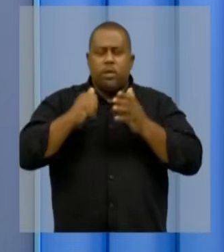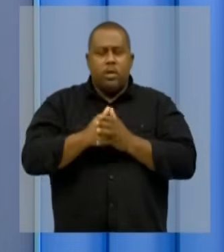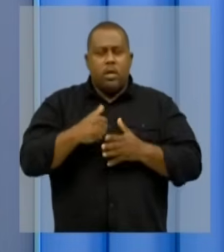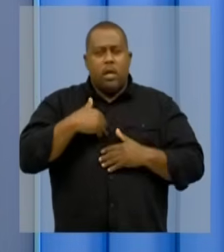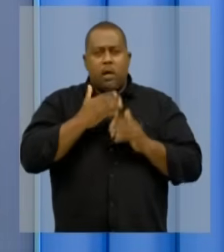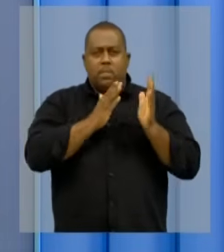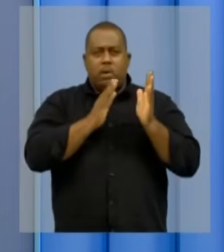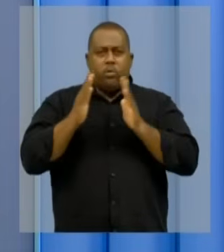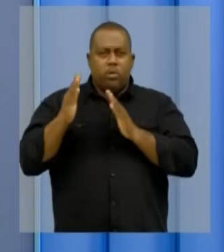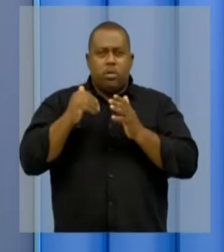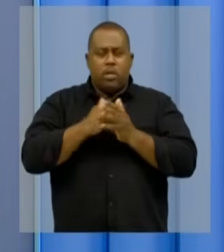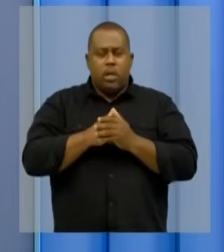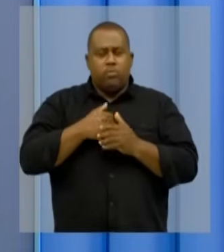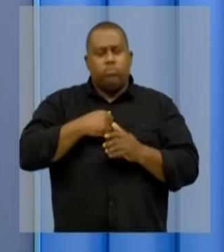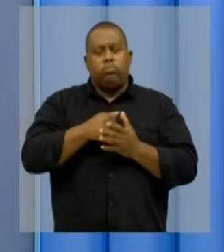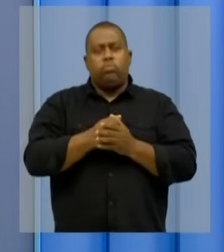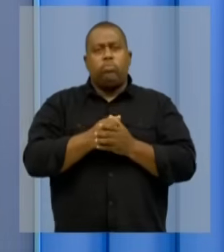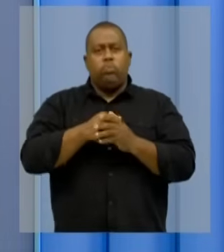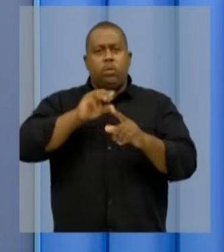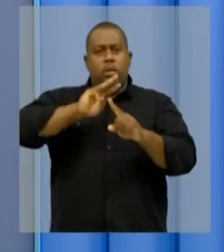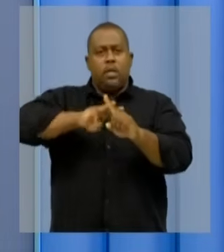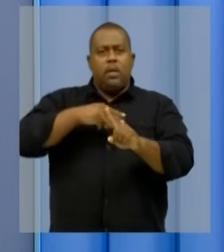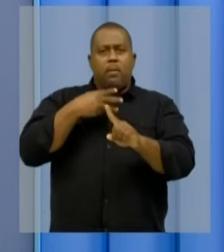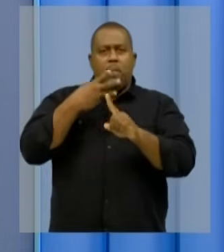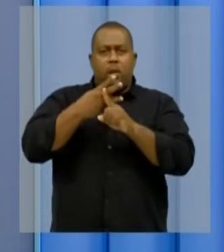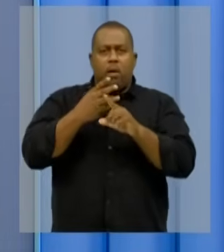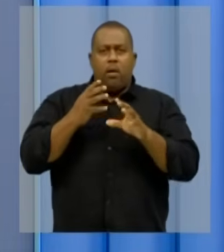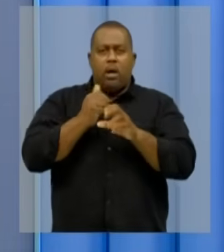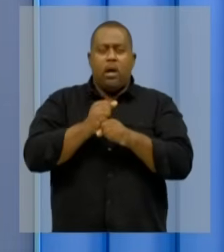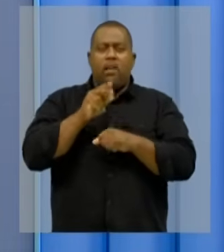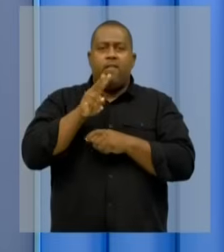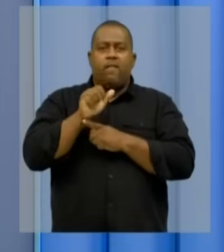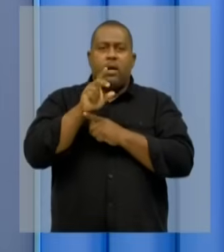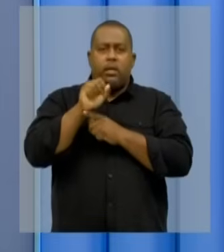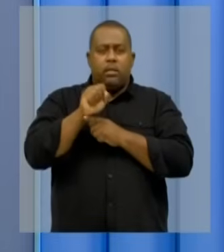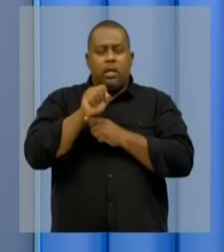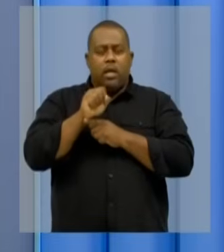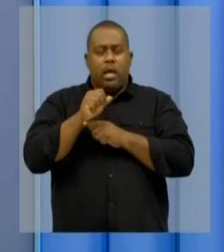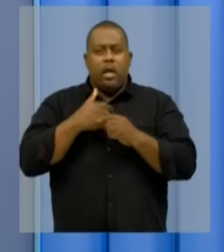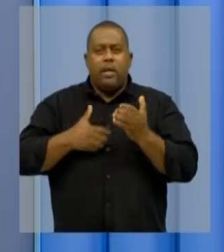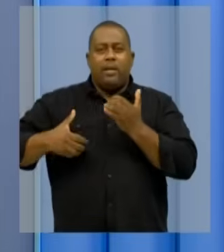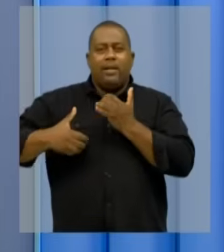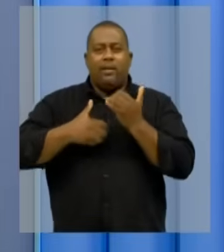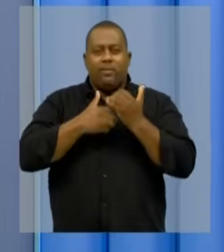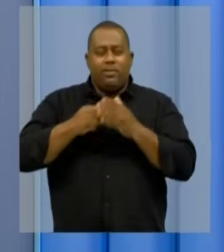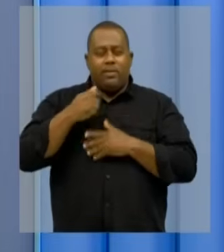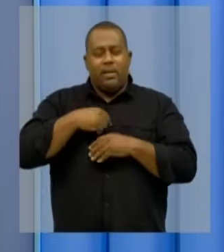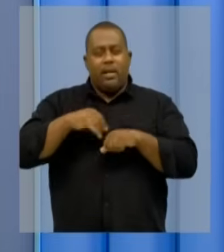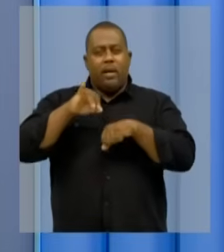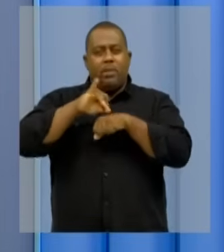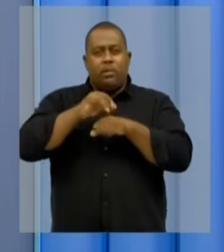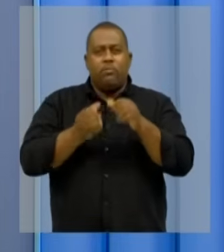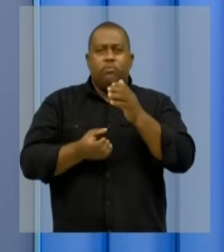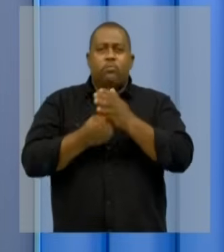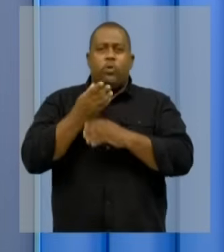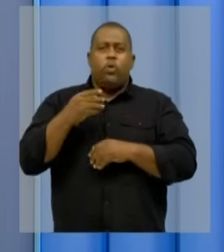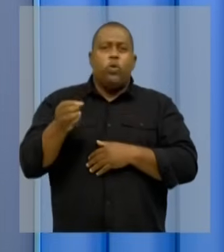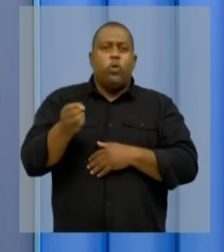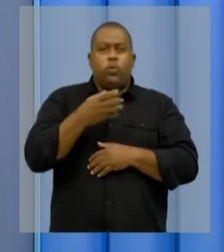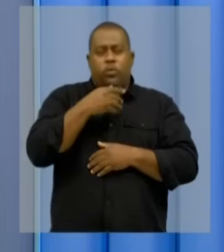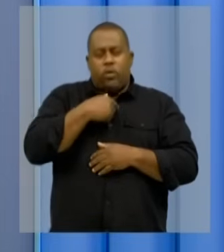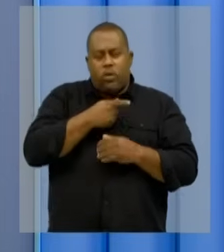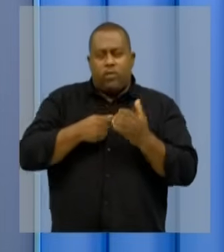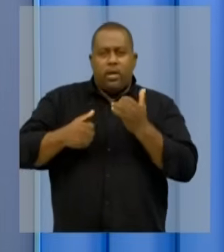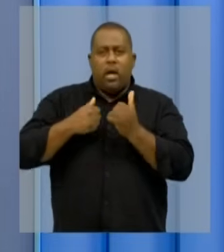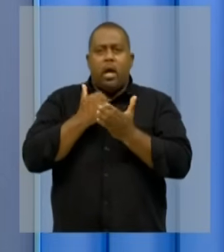gestão, nós triplicamos o número de vagas em creches na capital, construindo novas creches, ampliando algumas que